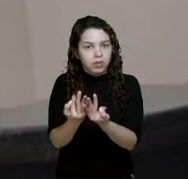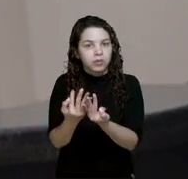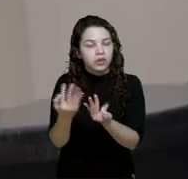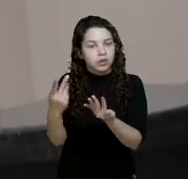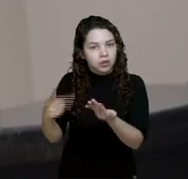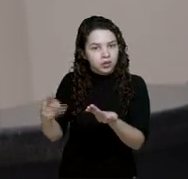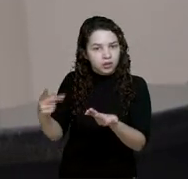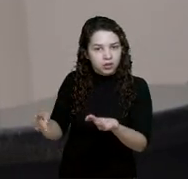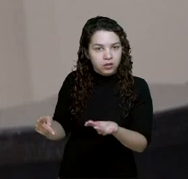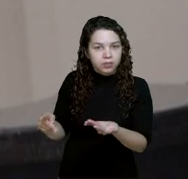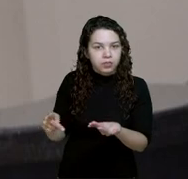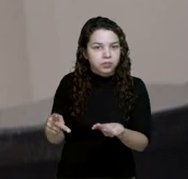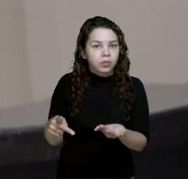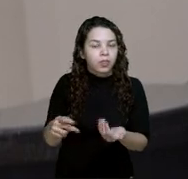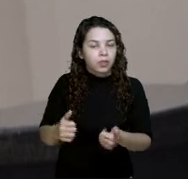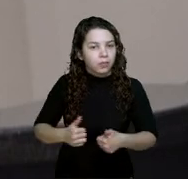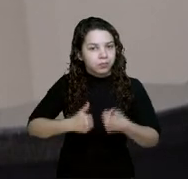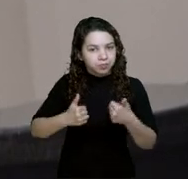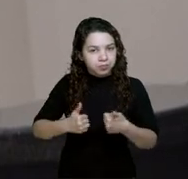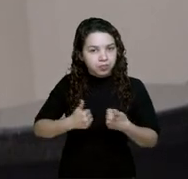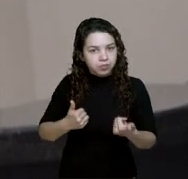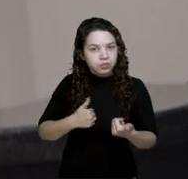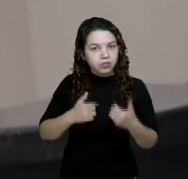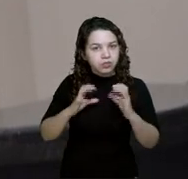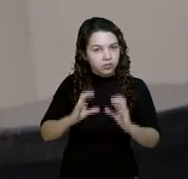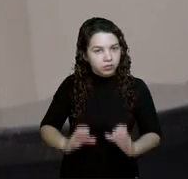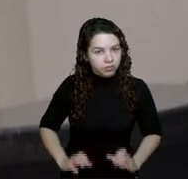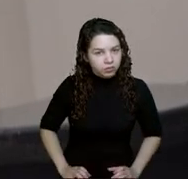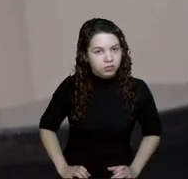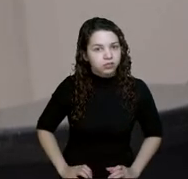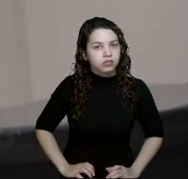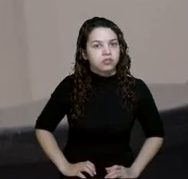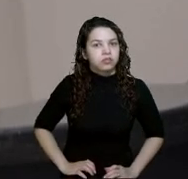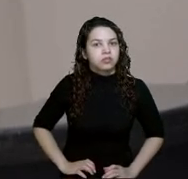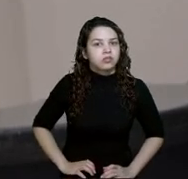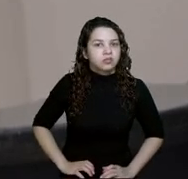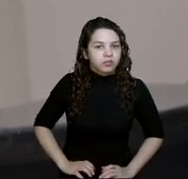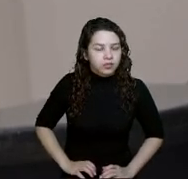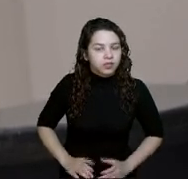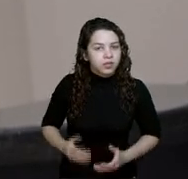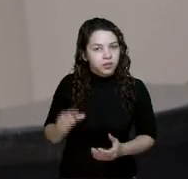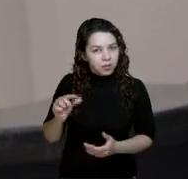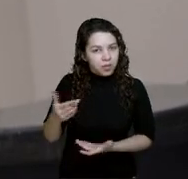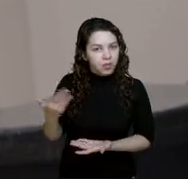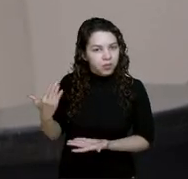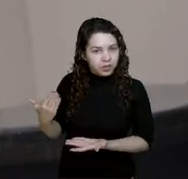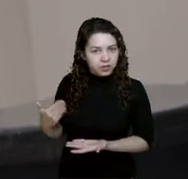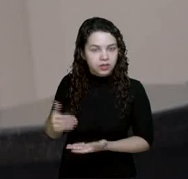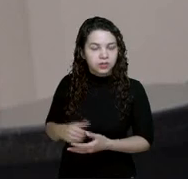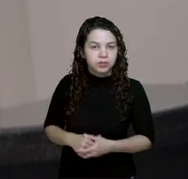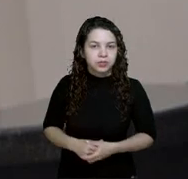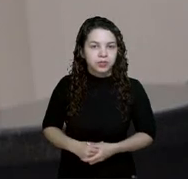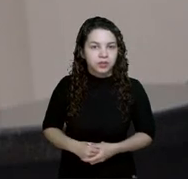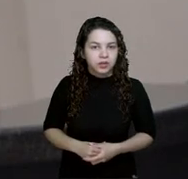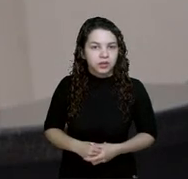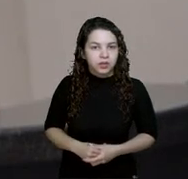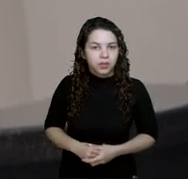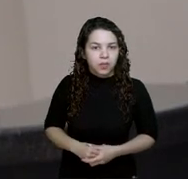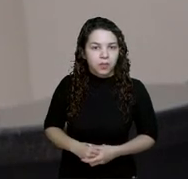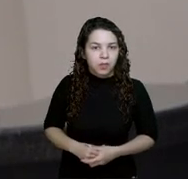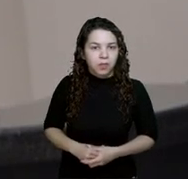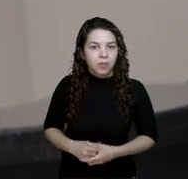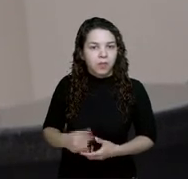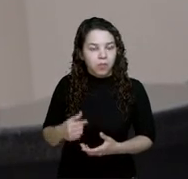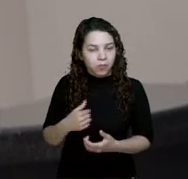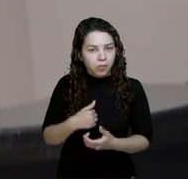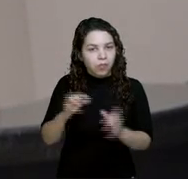que me concederam a honra de também ser uma cidadã luisalvense recentemente, e, de modo muito especial e fraterno,